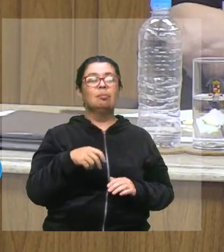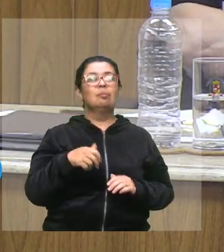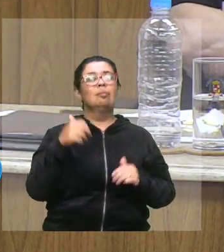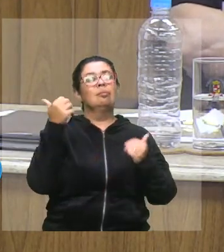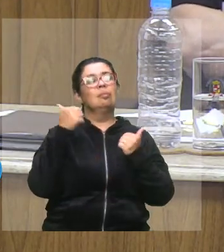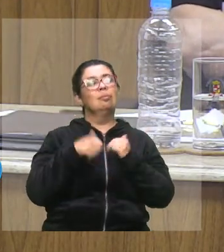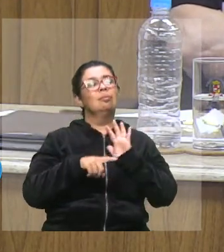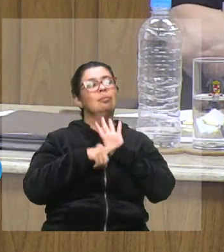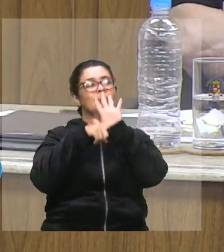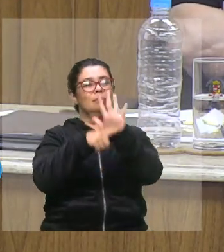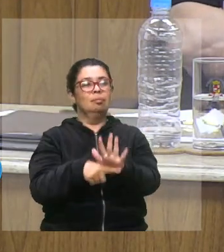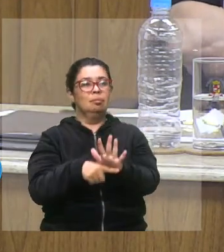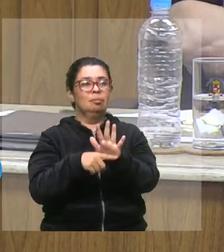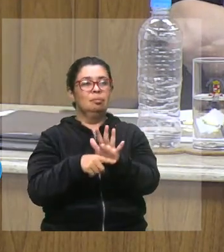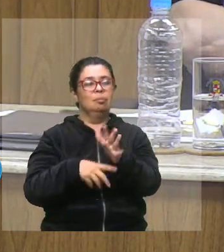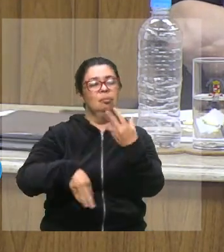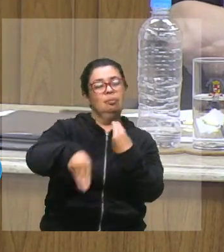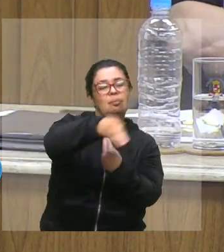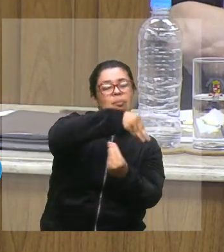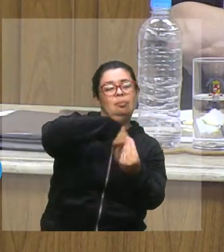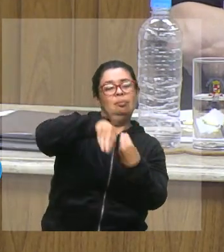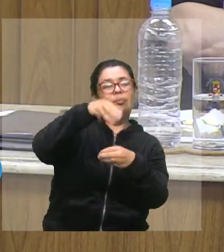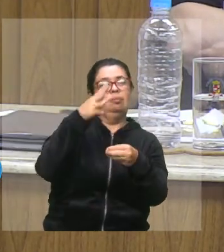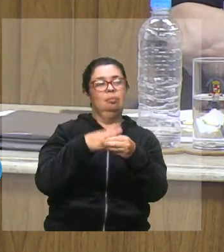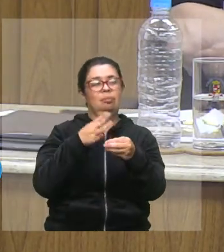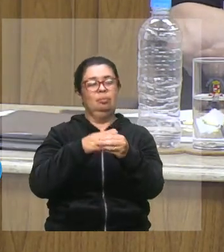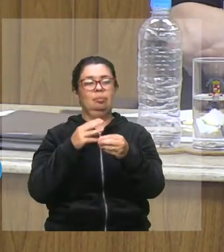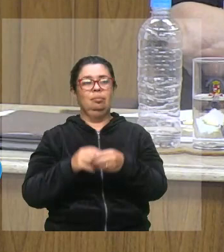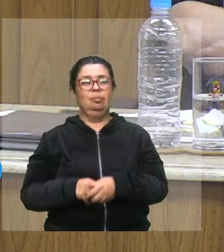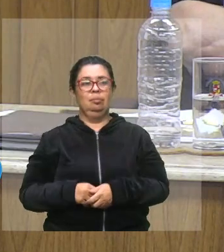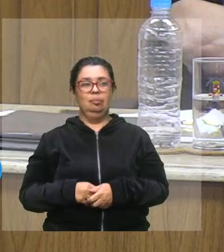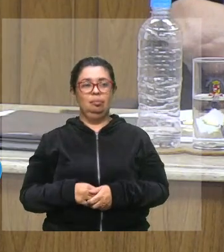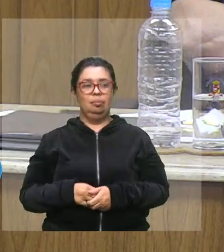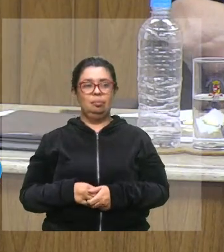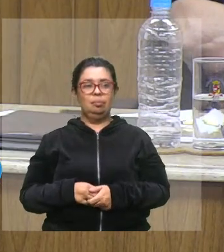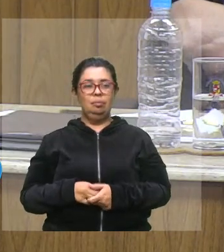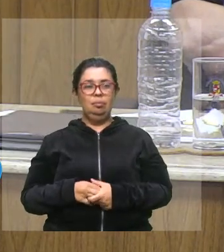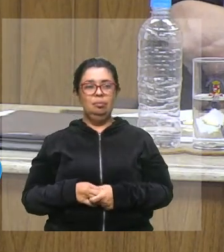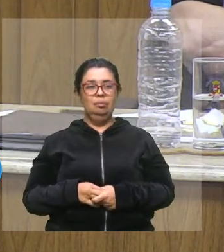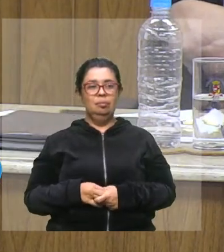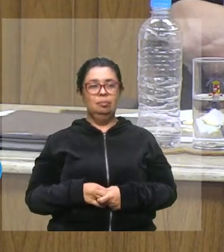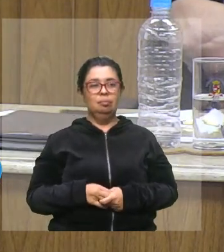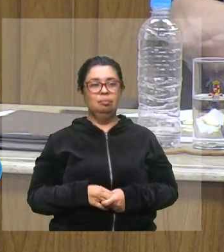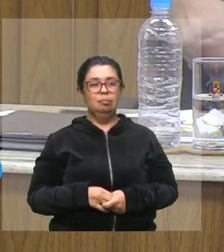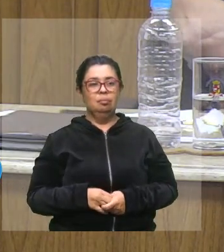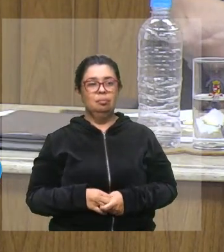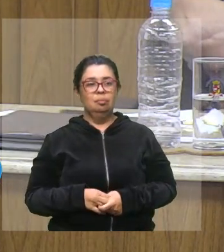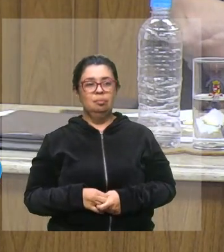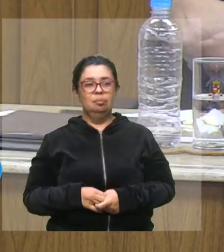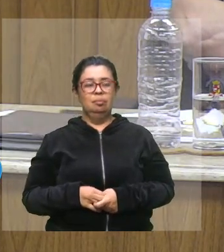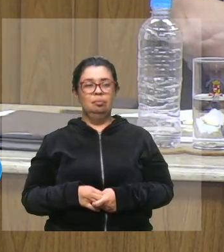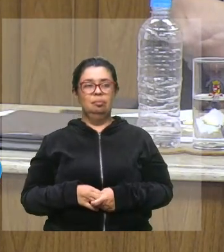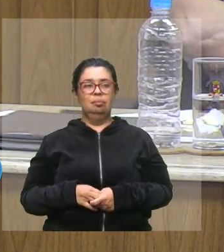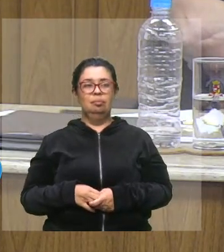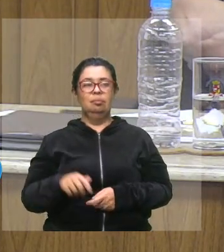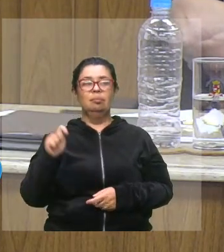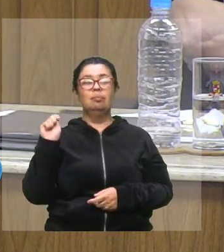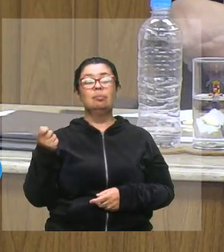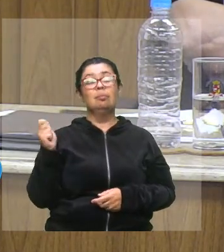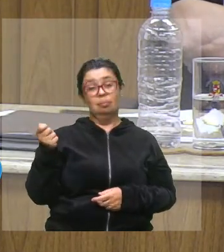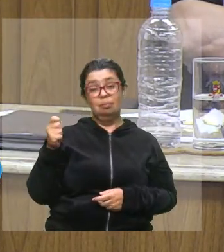angariar regionalmente os municípios que poderão vir fazer parte. Então, eu penso que Assis